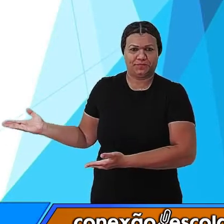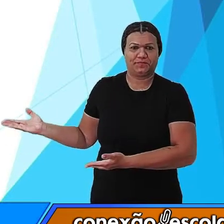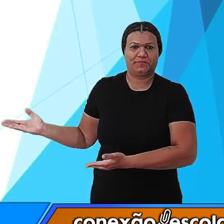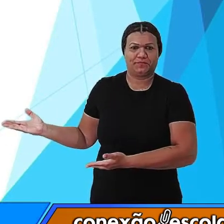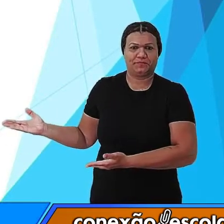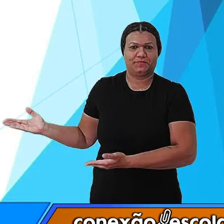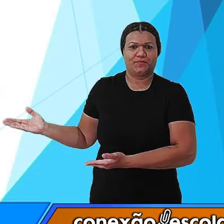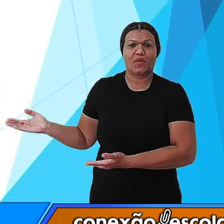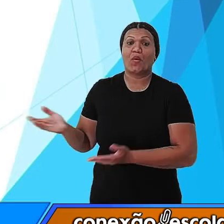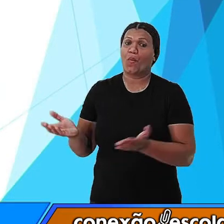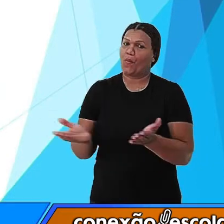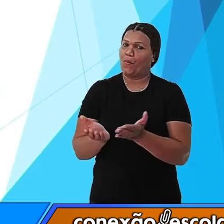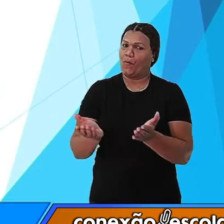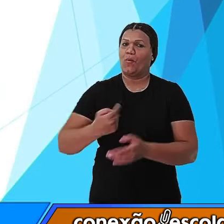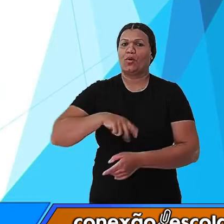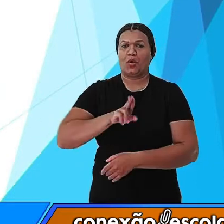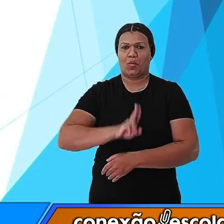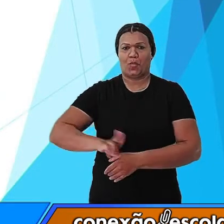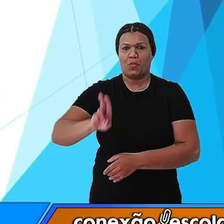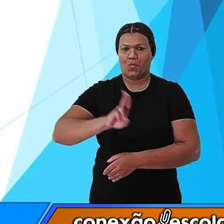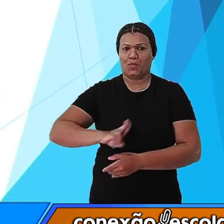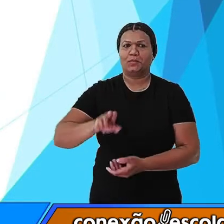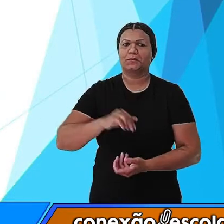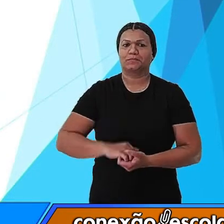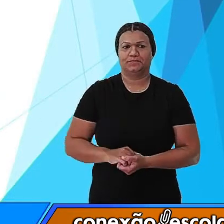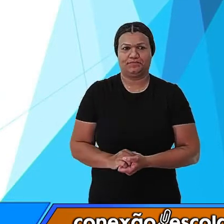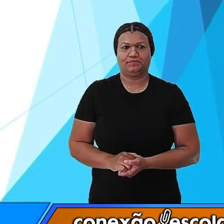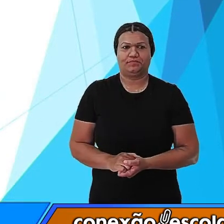conhecemos hoje, que utilizamos hoje.